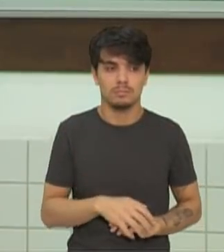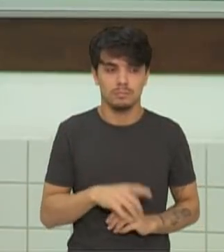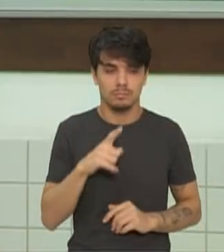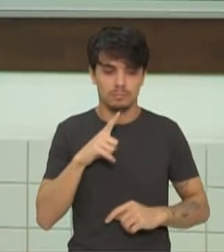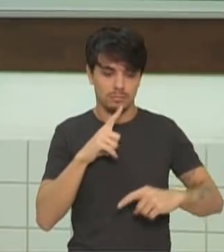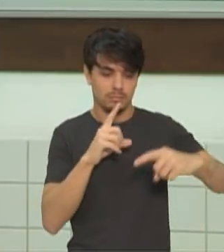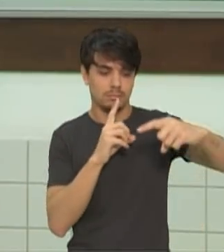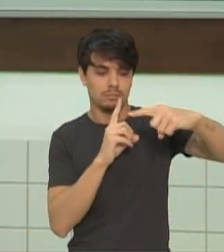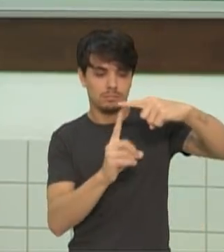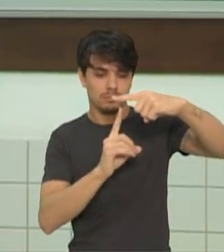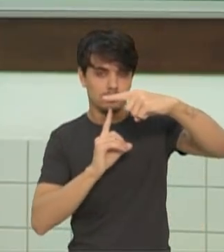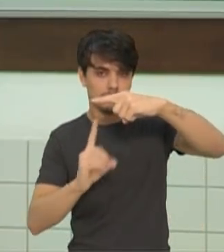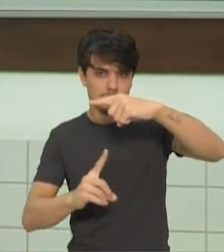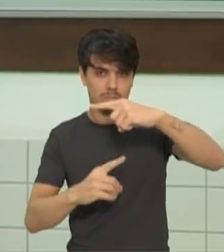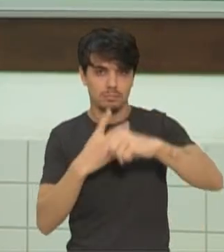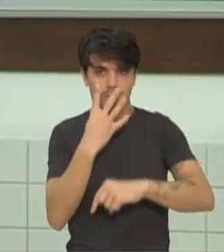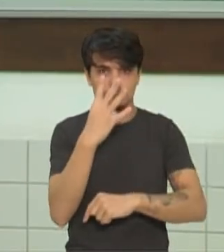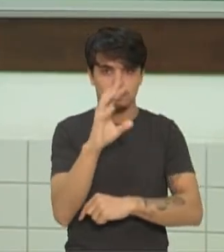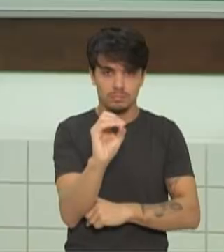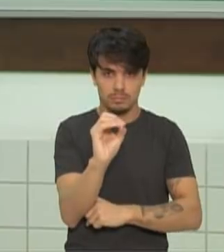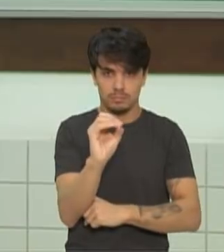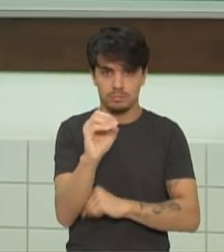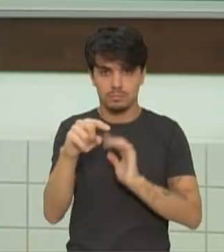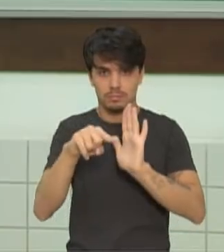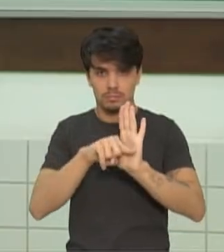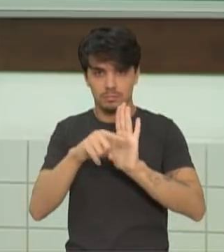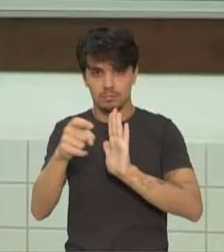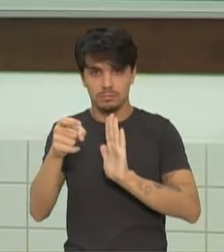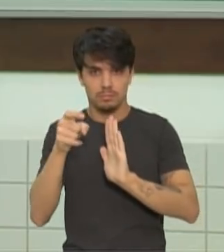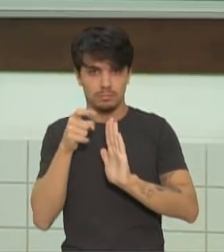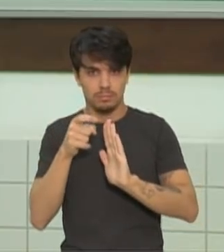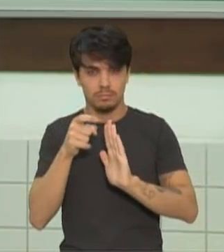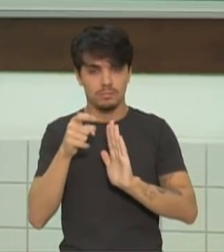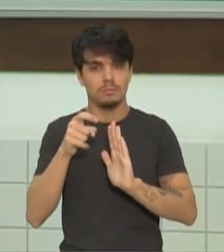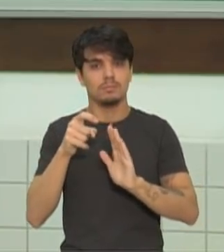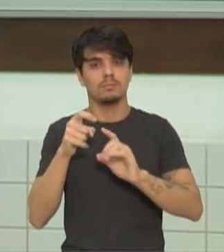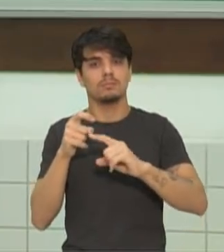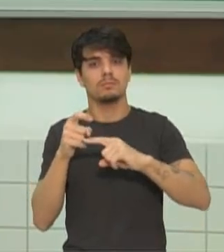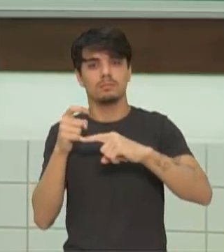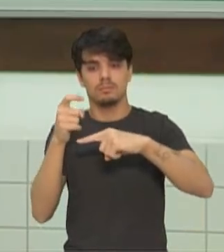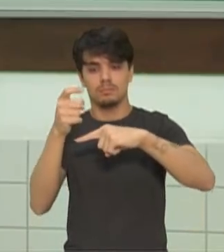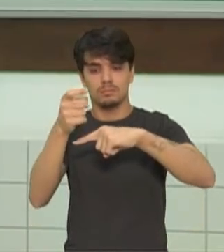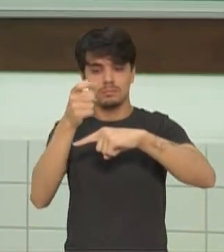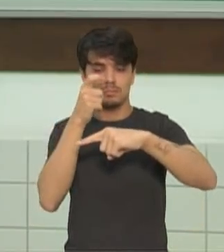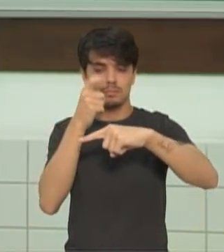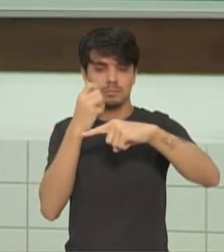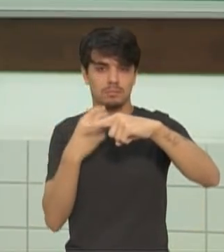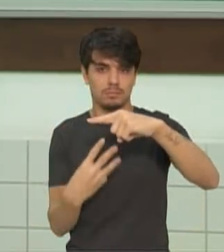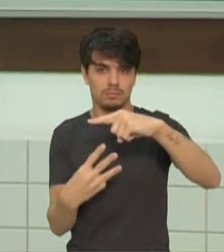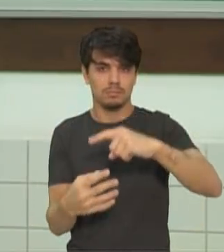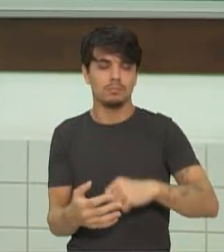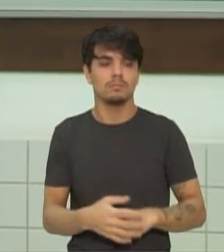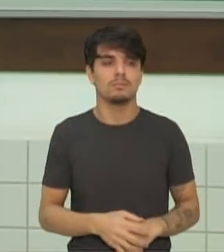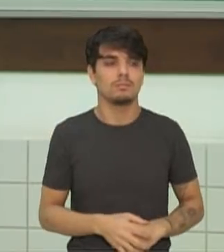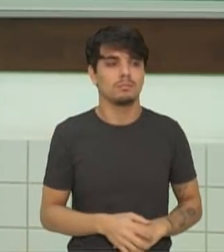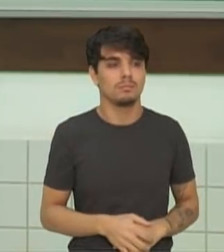denominador. 40 menos x sobre 3.